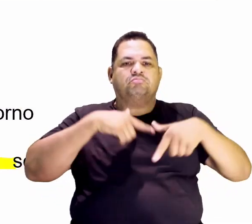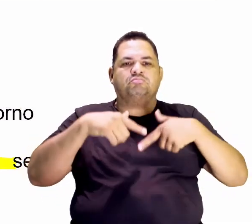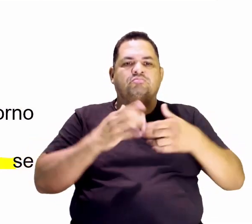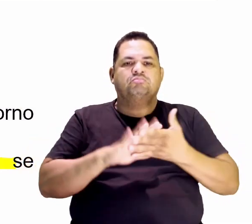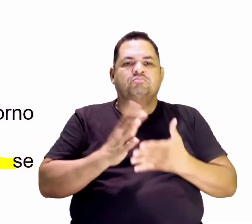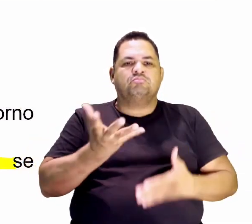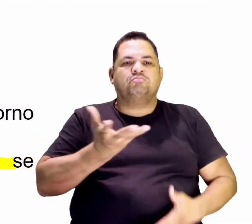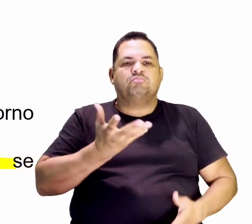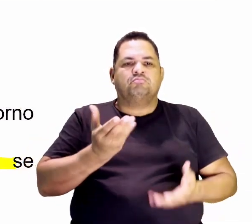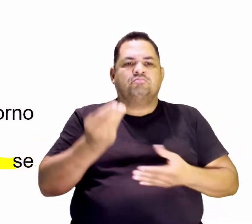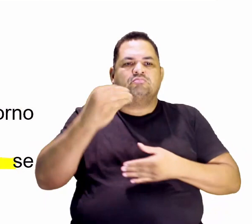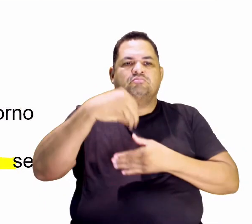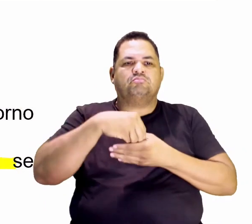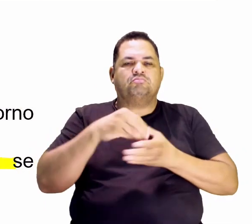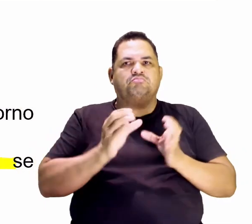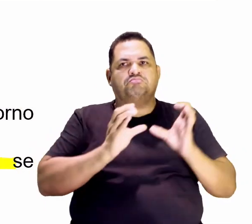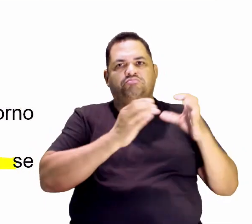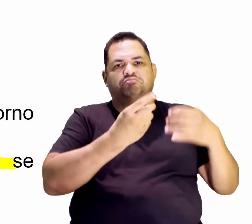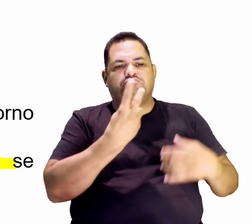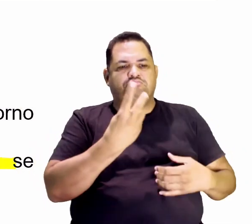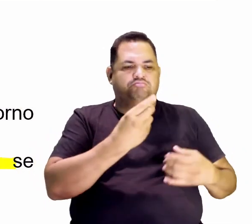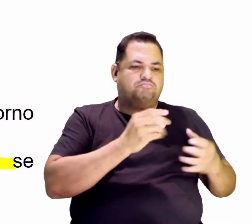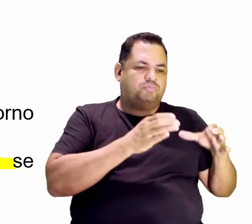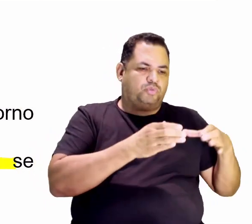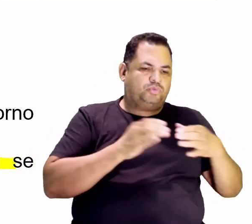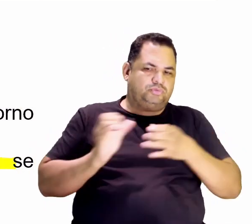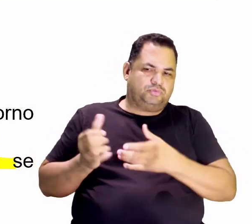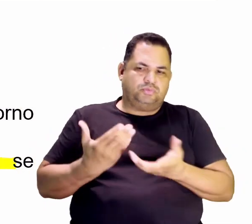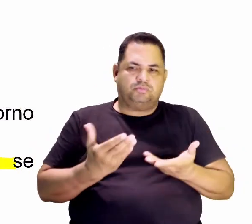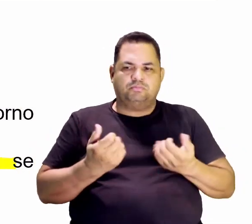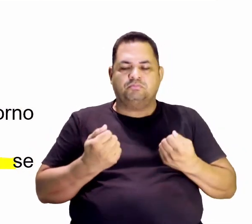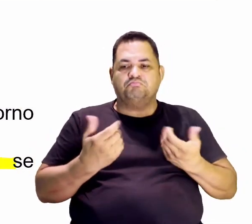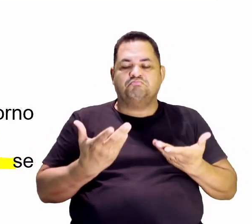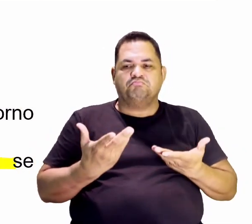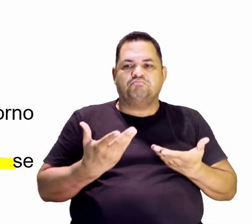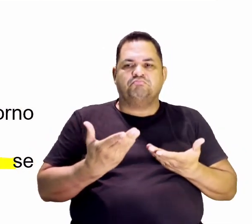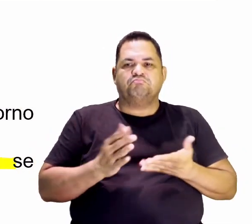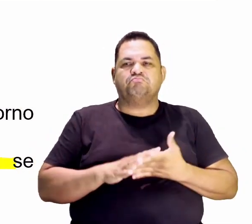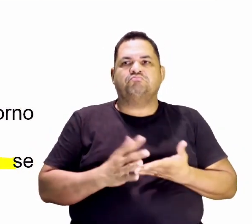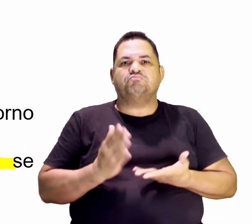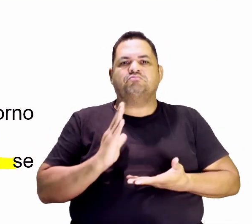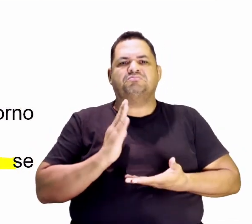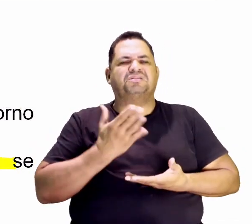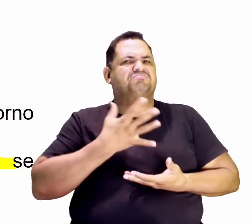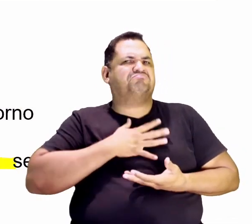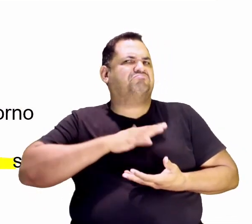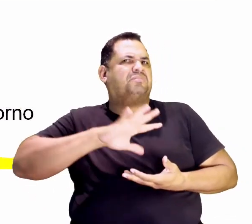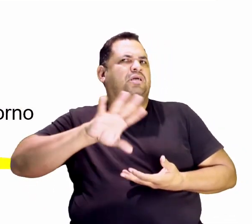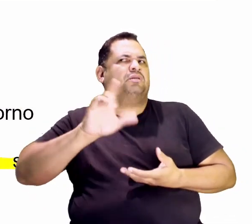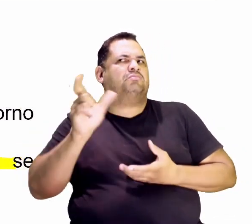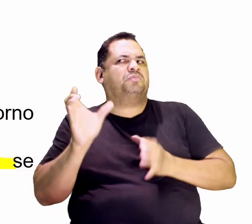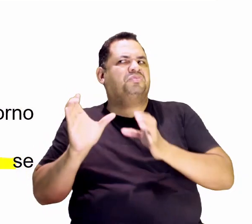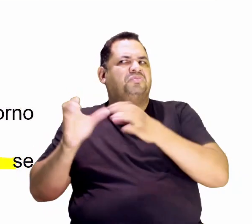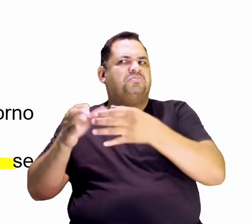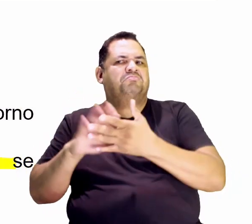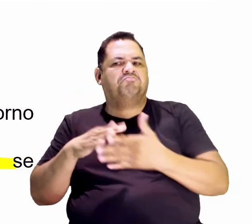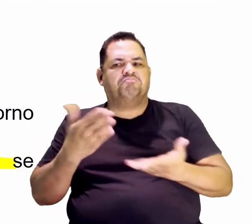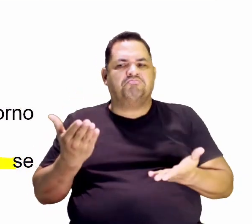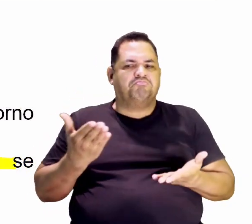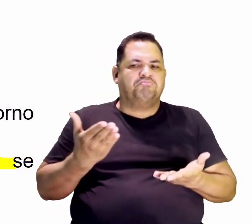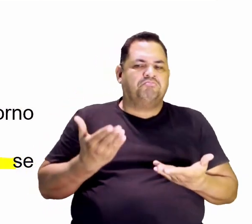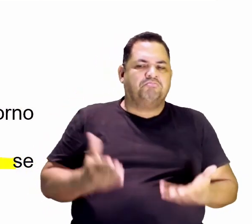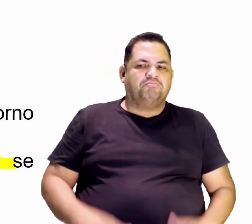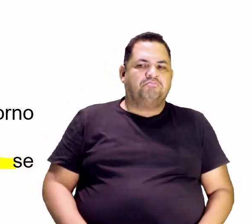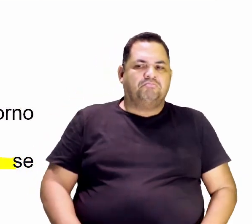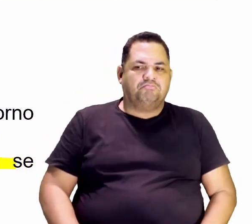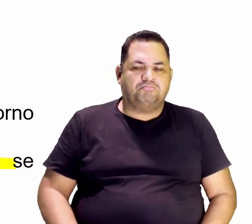faça parte de 2, 3 grupos e em que dado momento você já não se interesse mais por aquele determinado grupo, por aquela